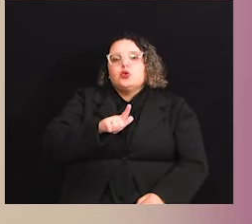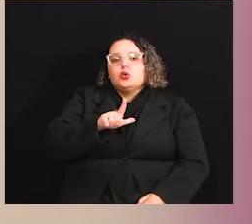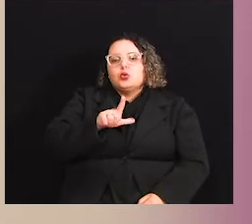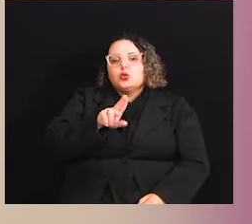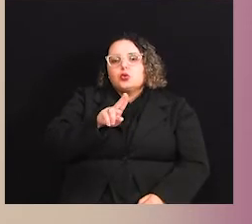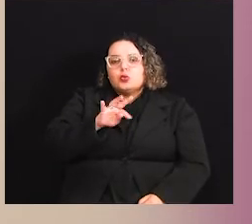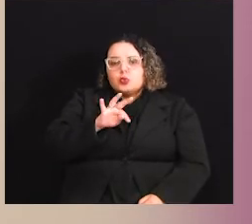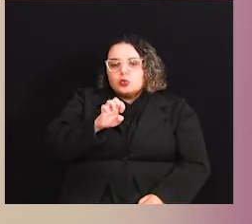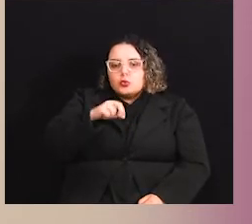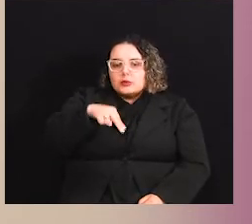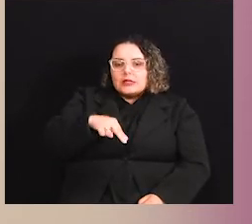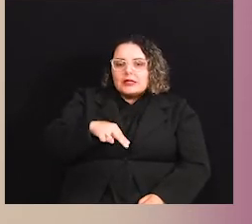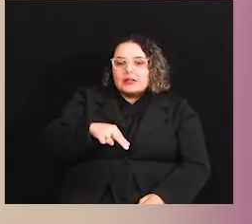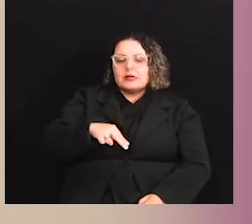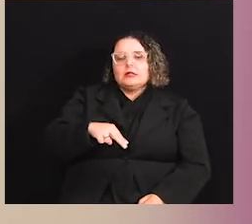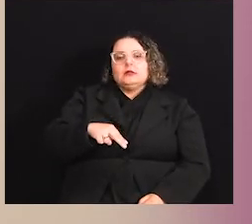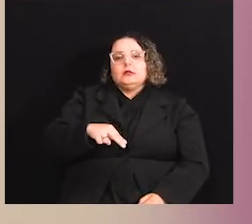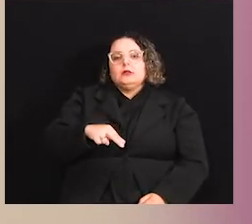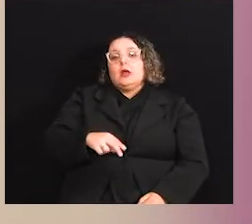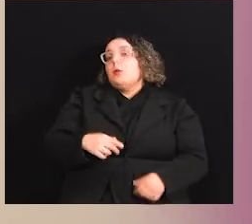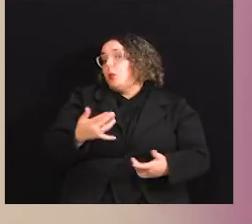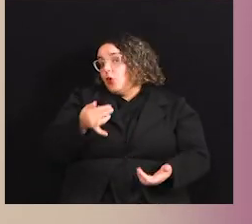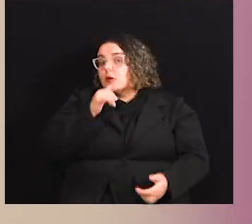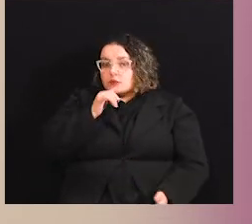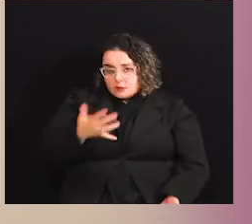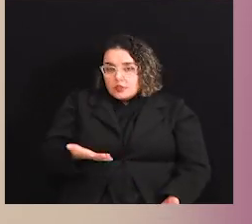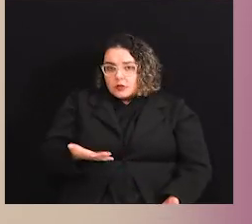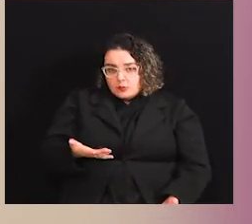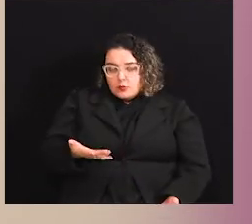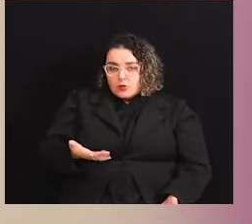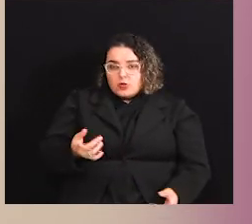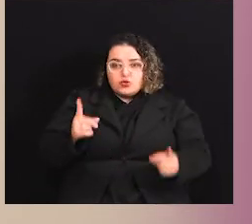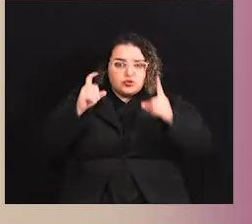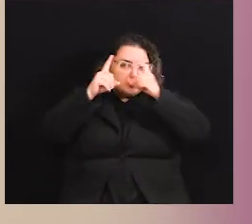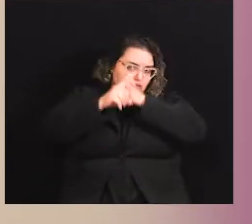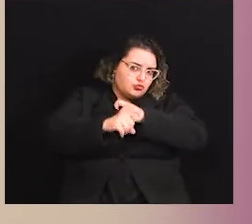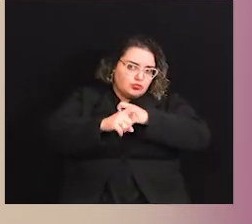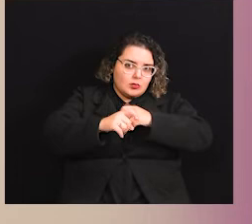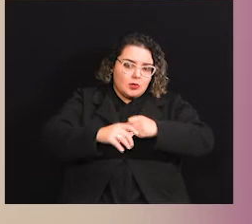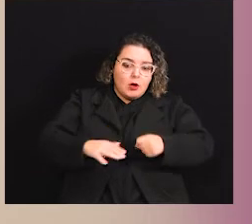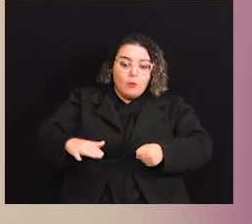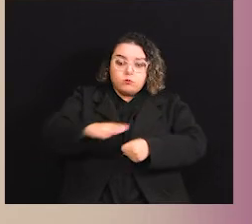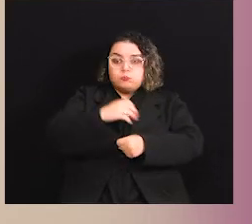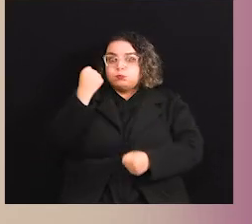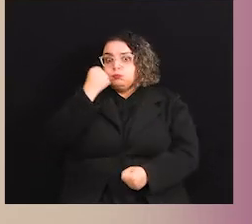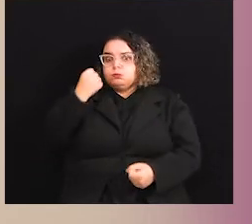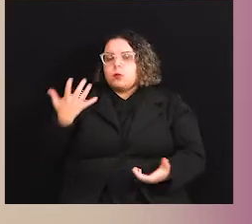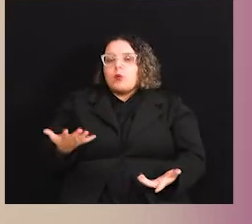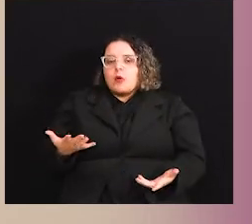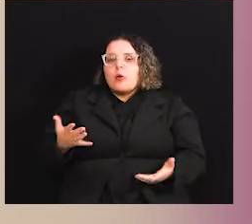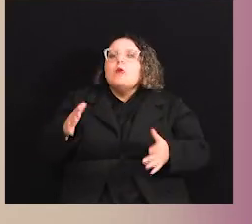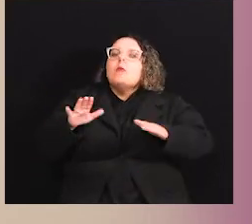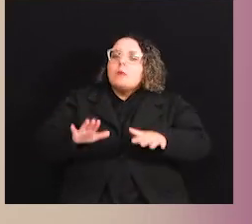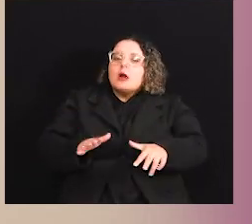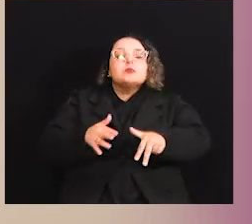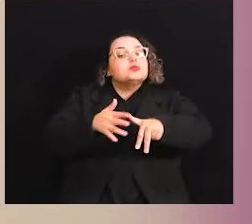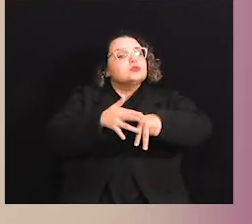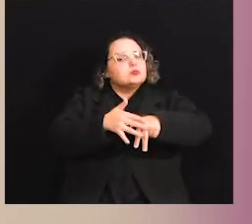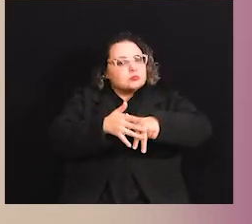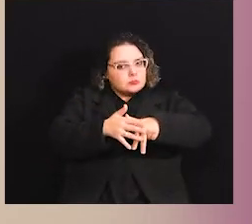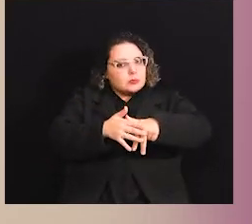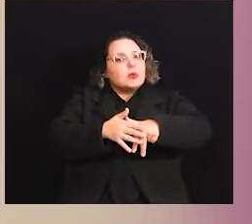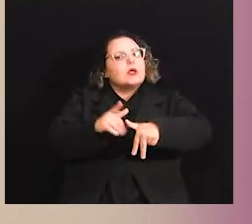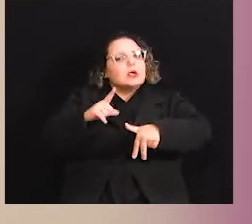doença celíaca, por exemplo, ela dificilmente vai evoluir para uma forma grave. Mas os pacientes que